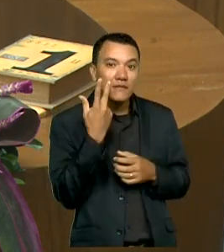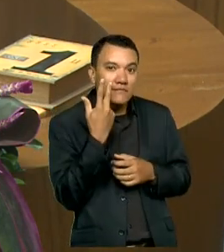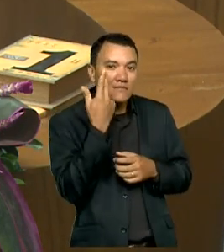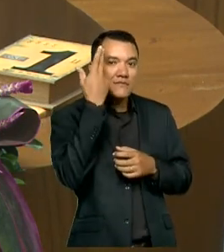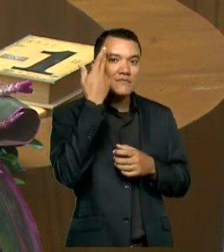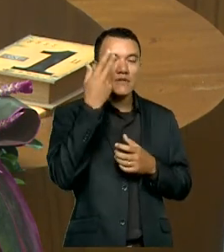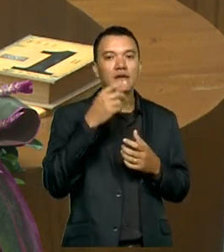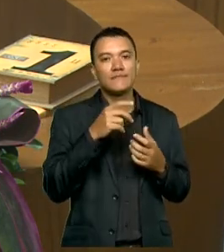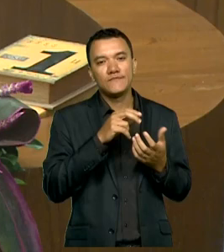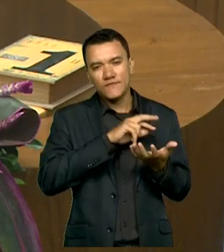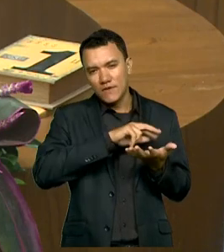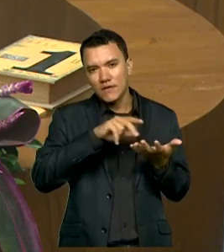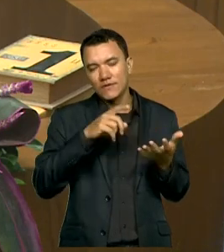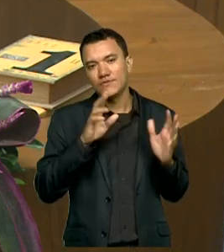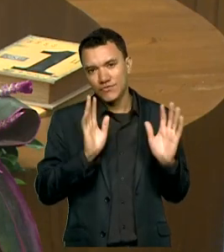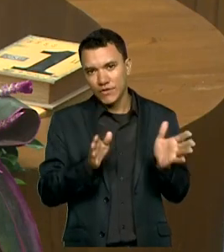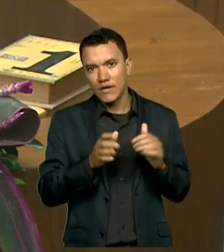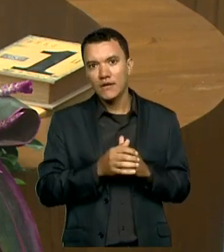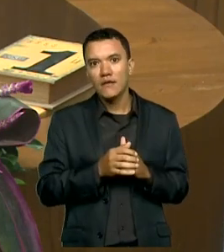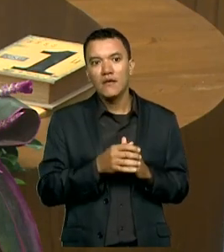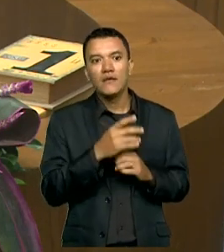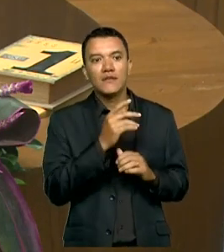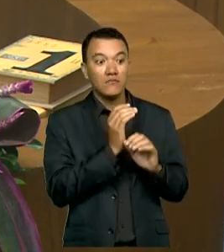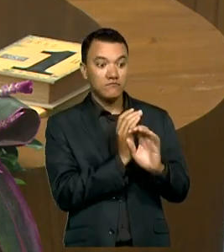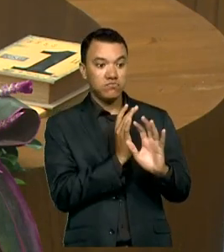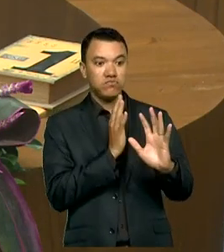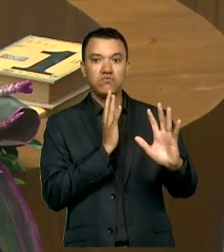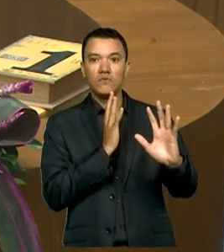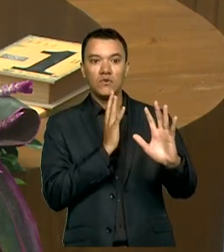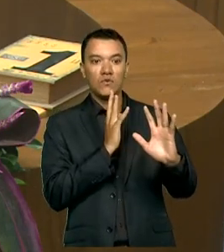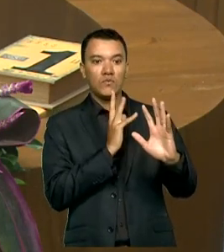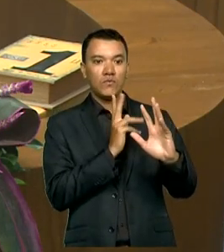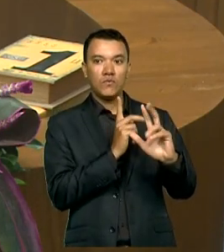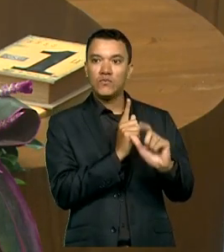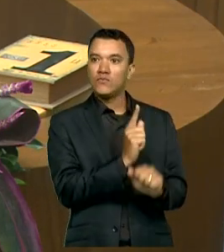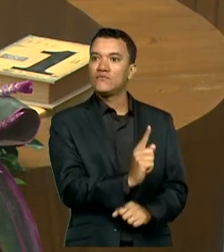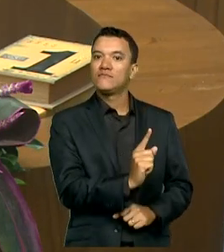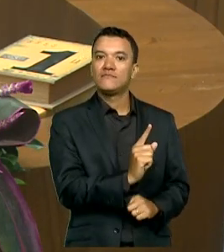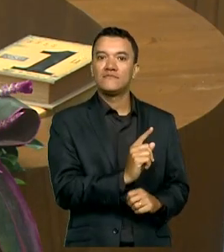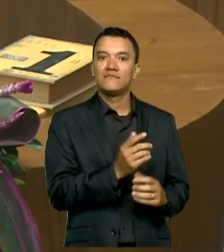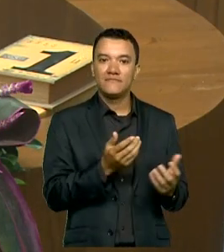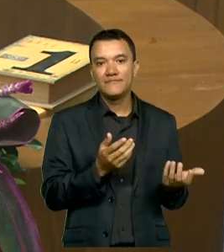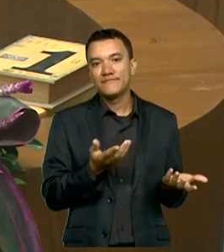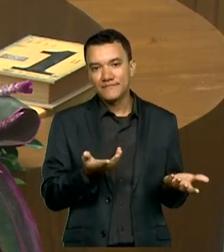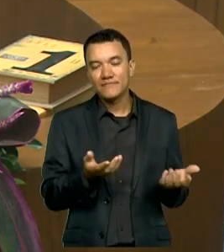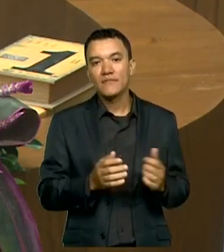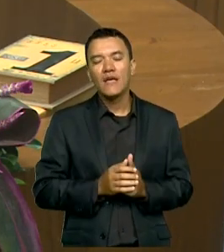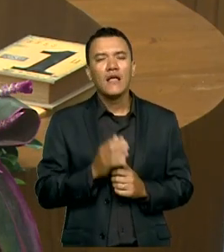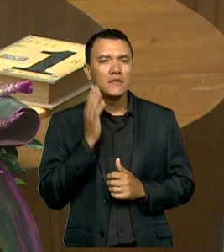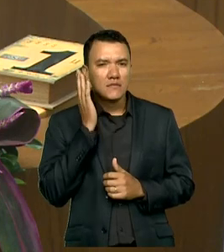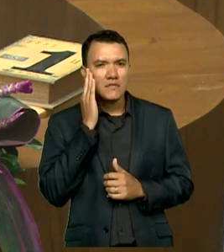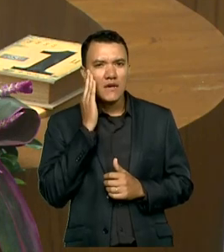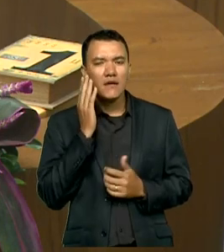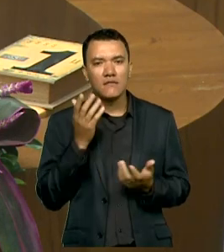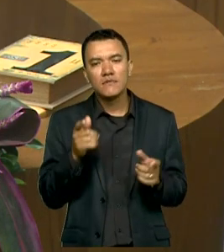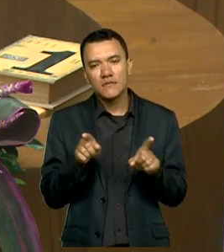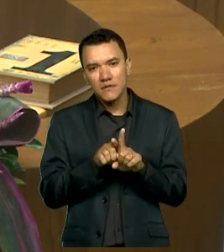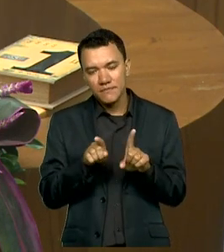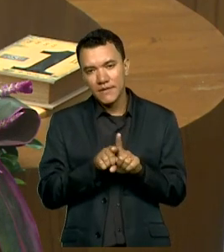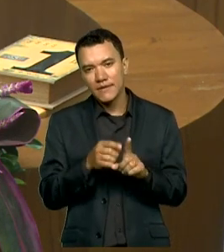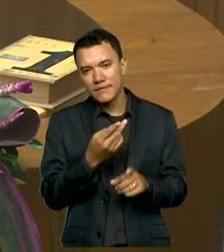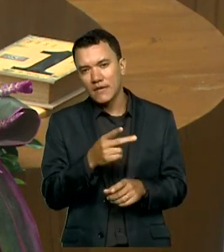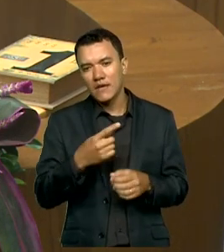que praticamente zerou as filas. Mas a gente sabe também que os municípios da